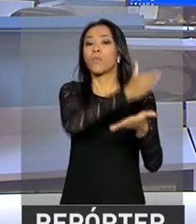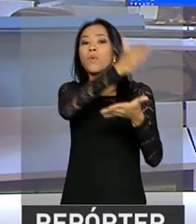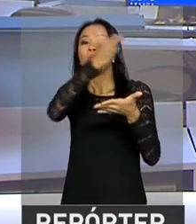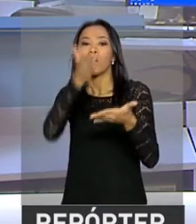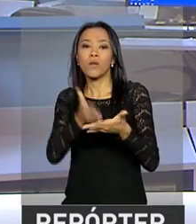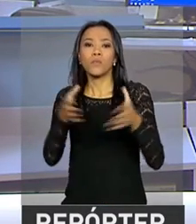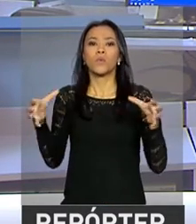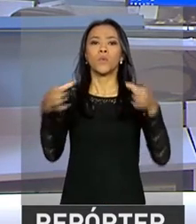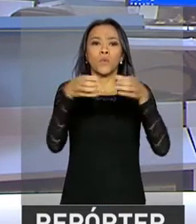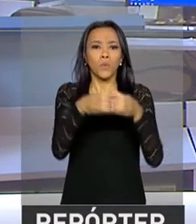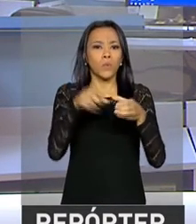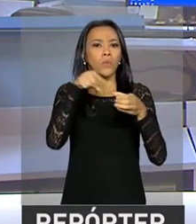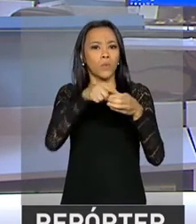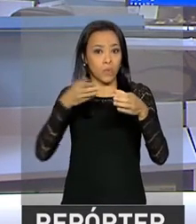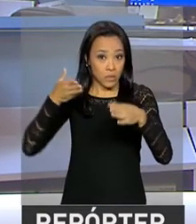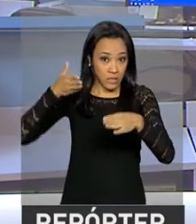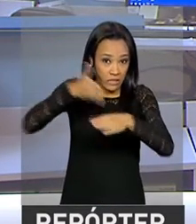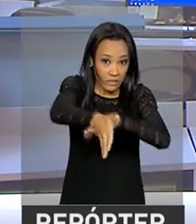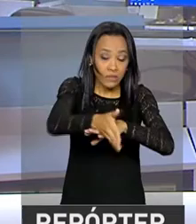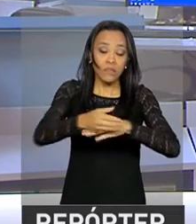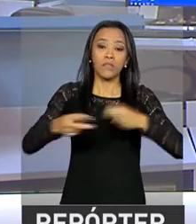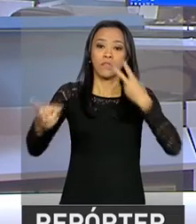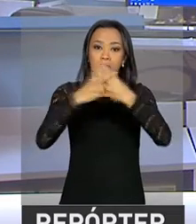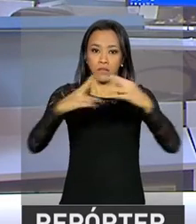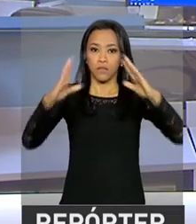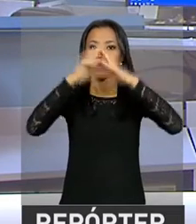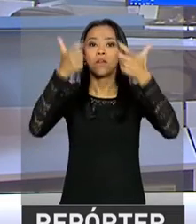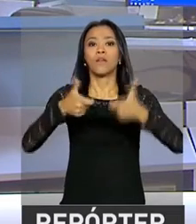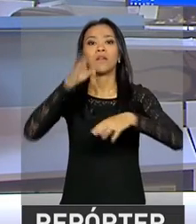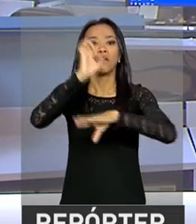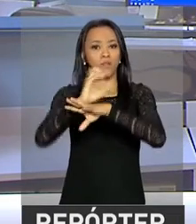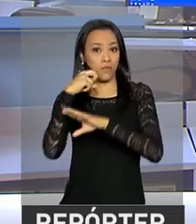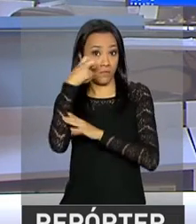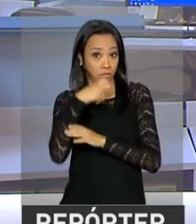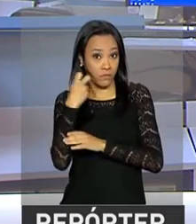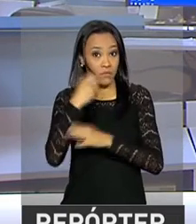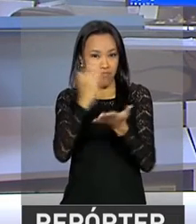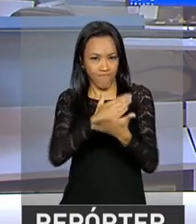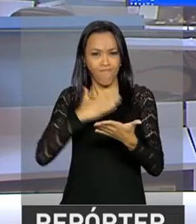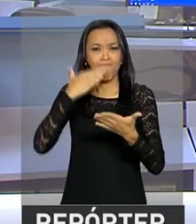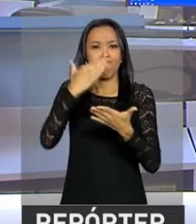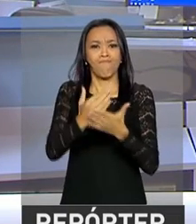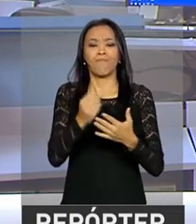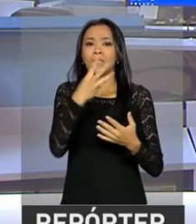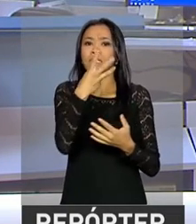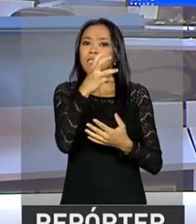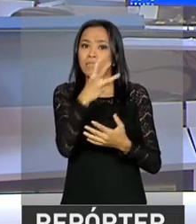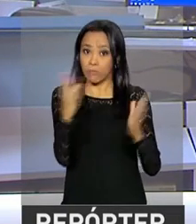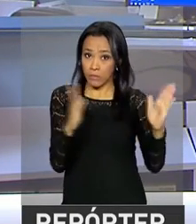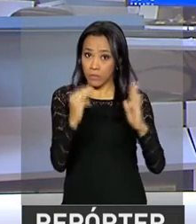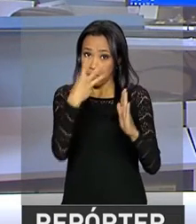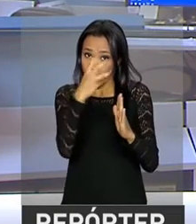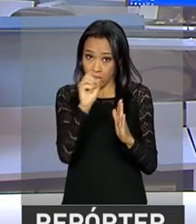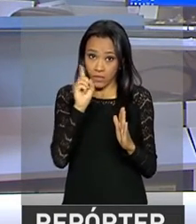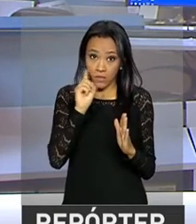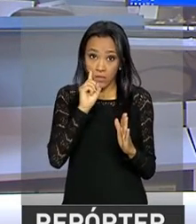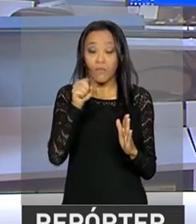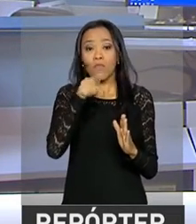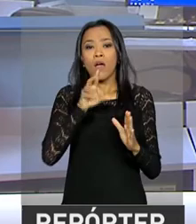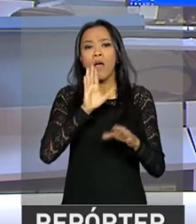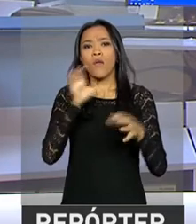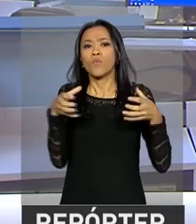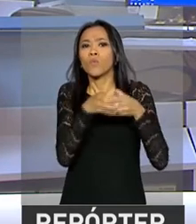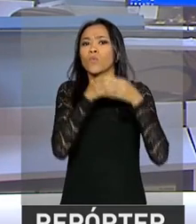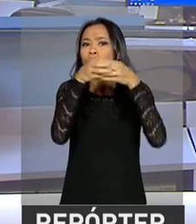força-tarefa de intervenção penitenciária no rio grande do norte por mais 30 dias os agentes vão ajudar na